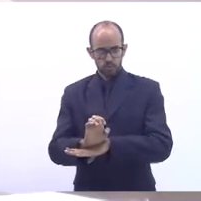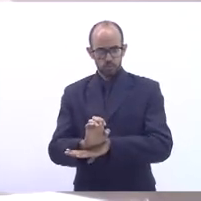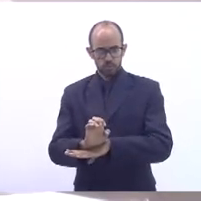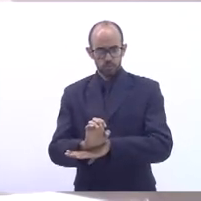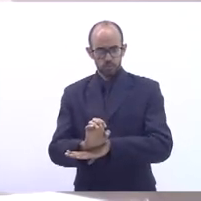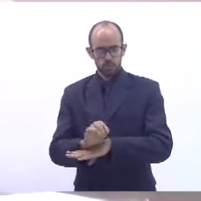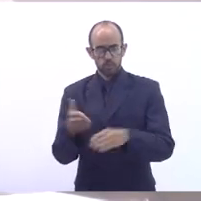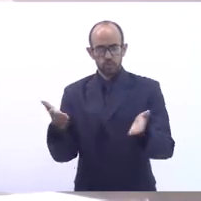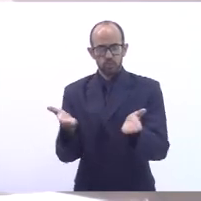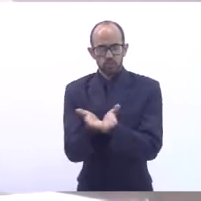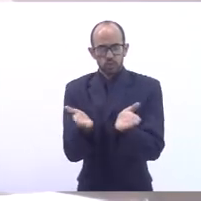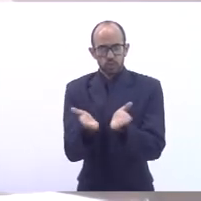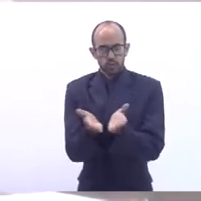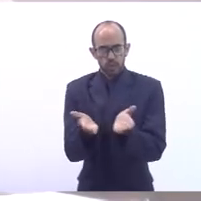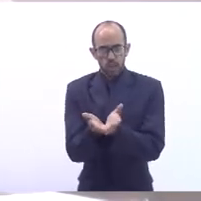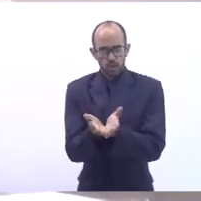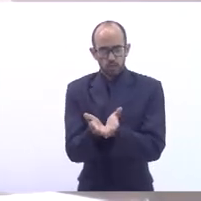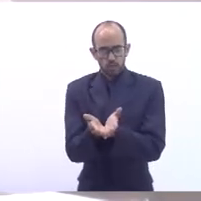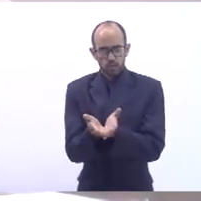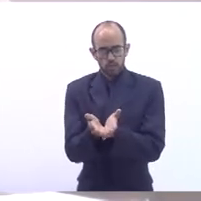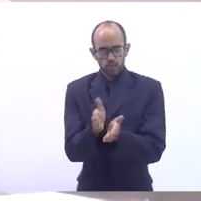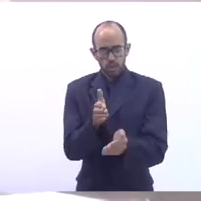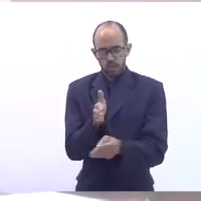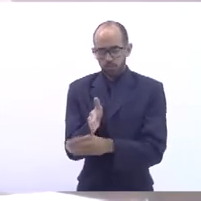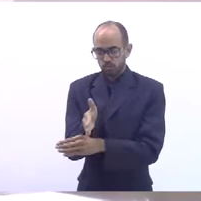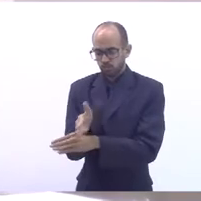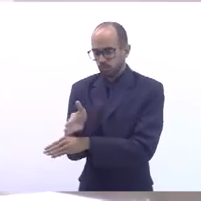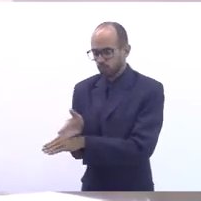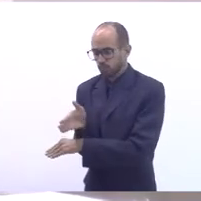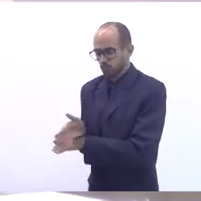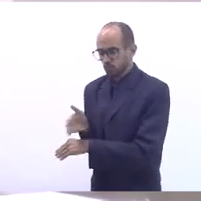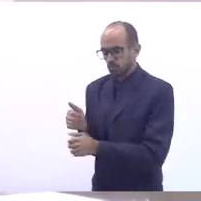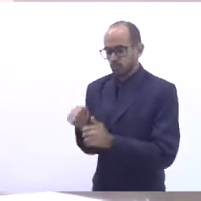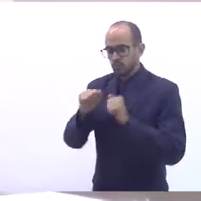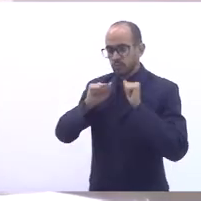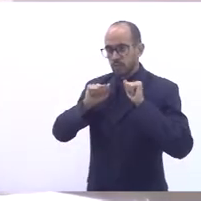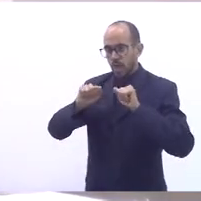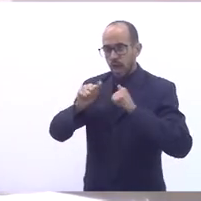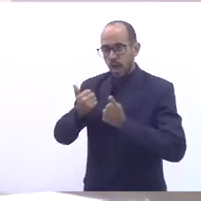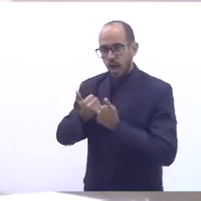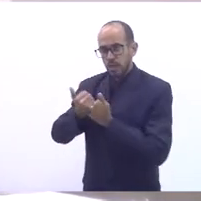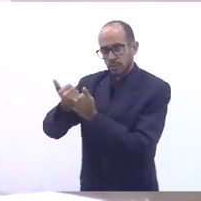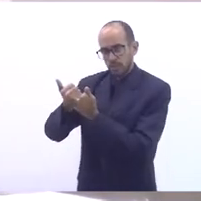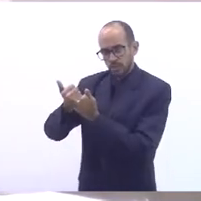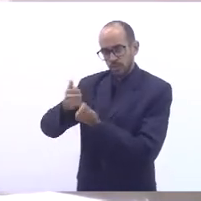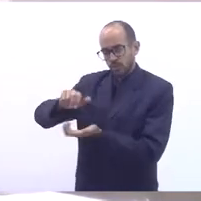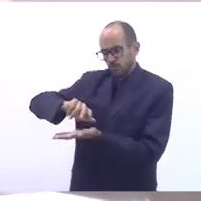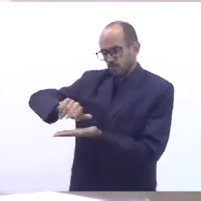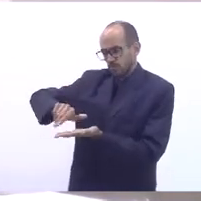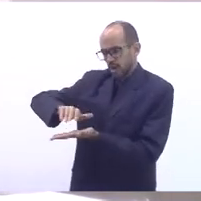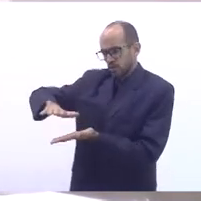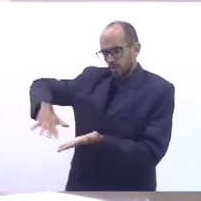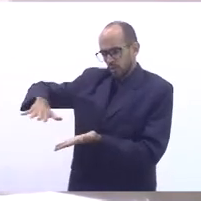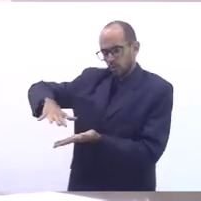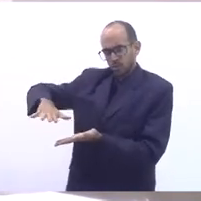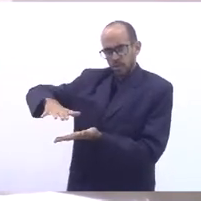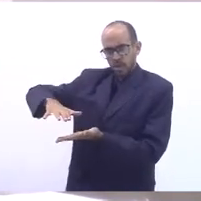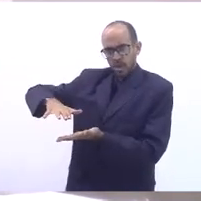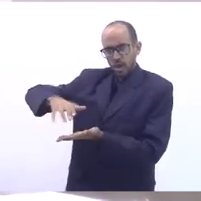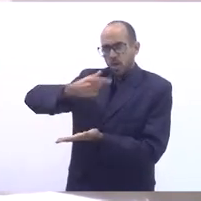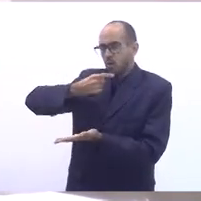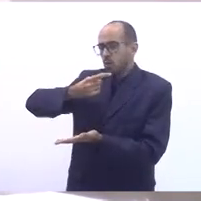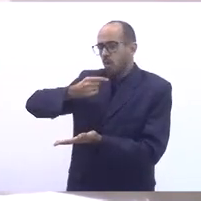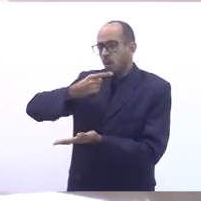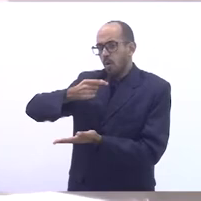os evangélicos acabaram ocupando um espaço assistencial em muitas áreas cara que bebe bate na mulher